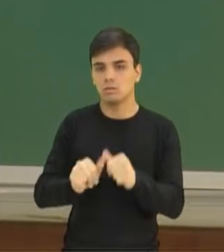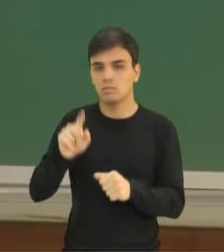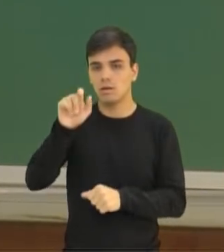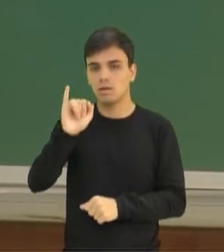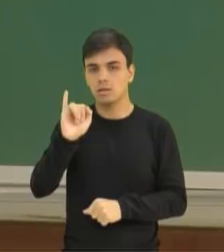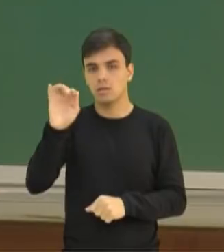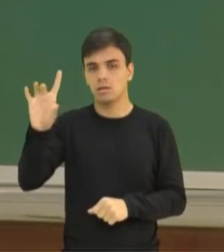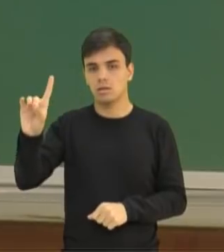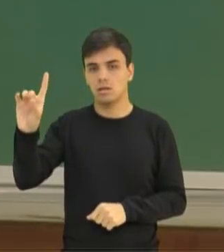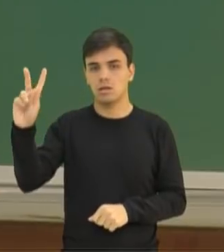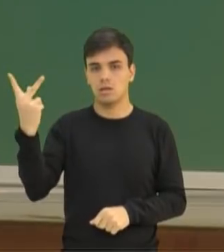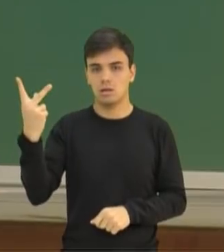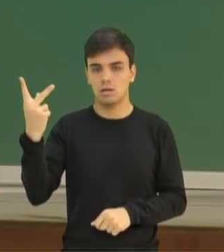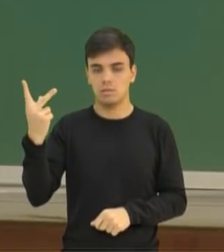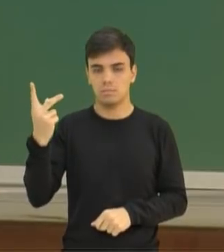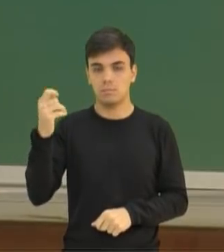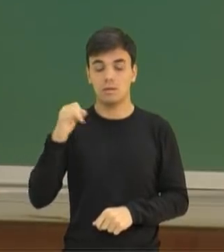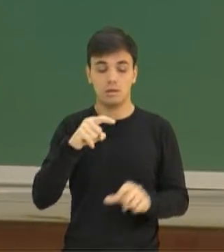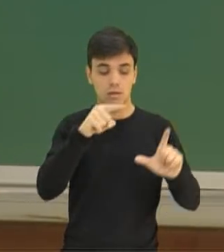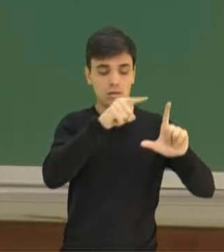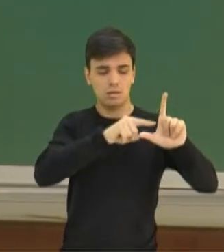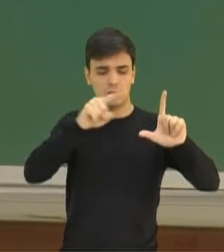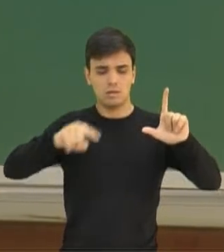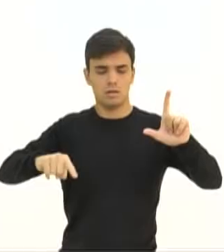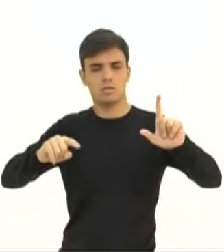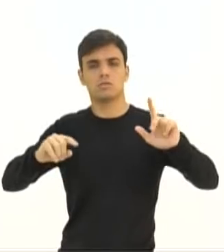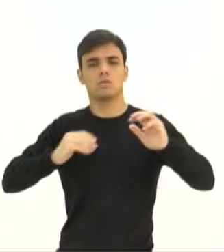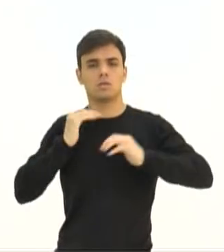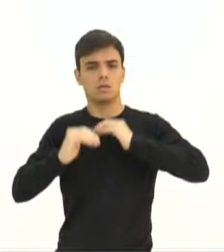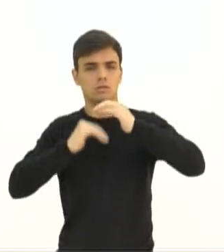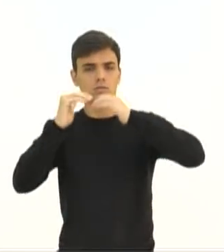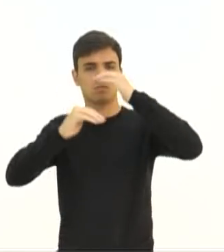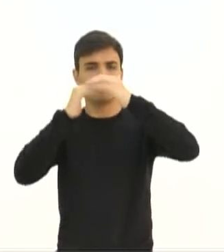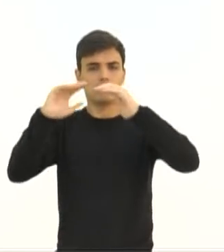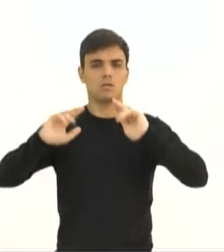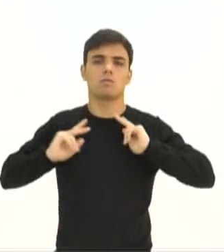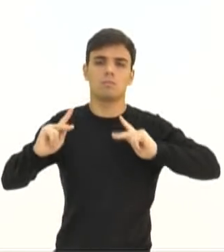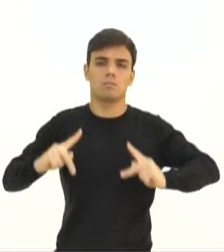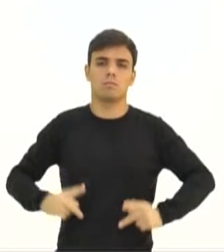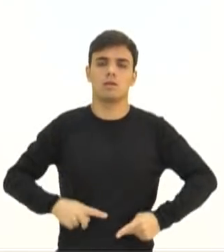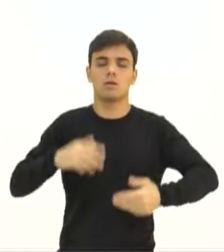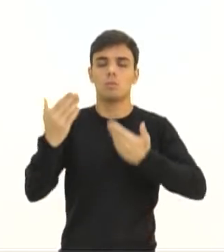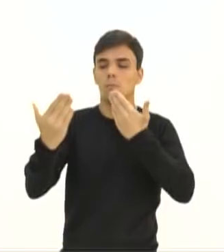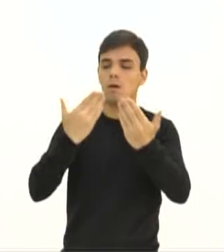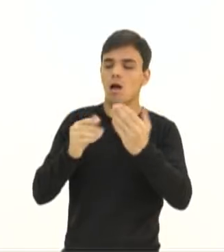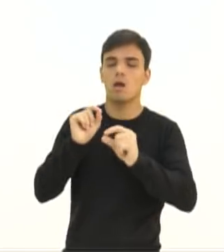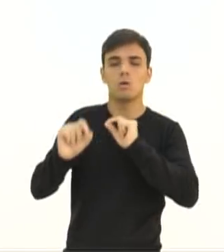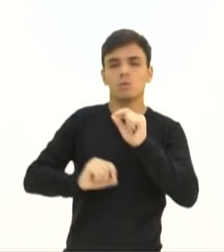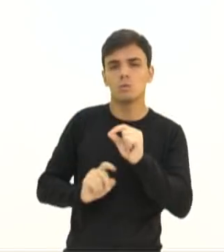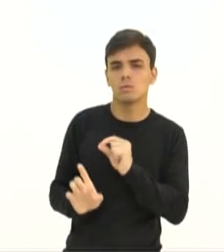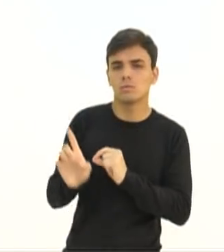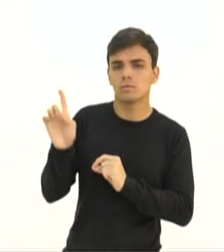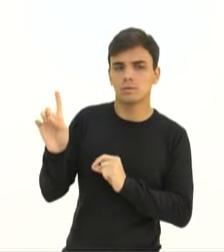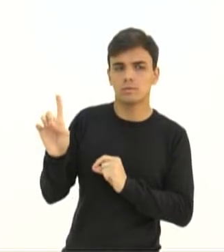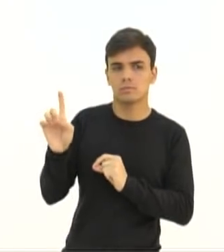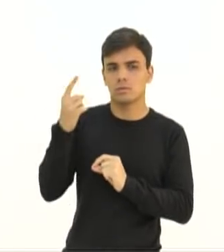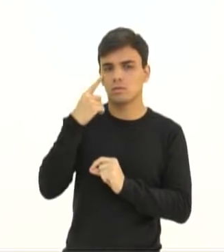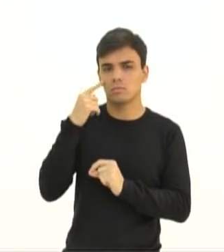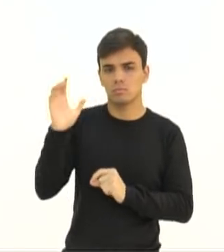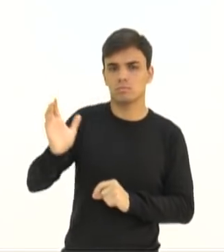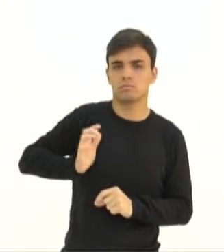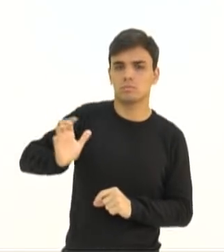IDH, Índice de Desenvolvimento Humano. O que ele vai comparar ali? Indicadores nos itens